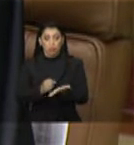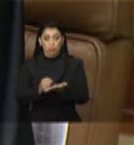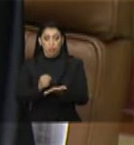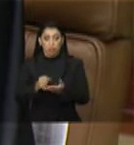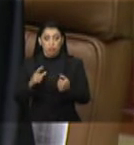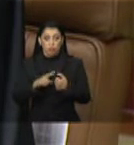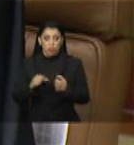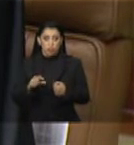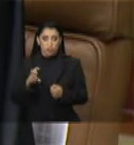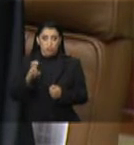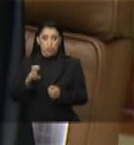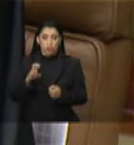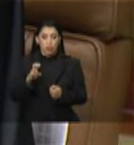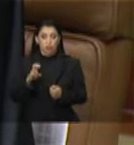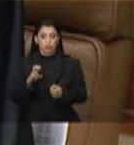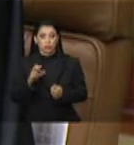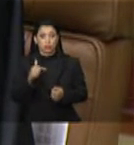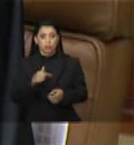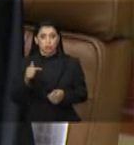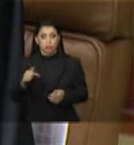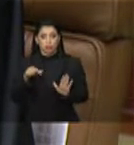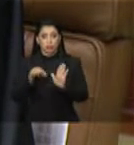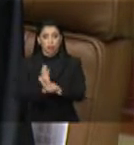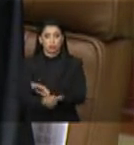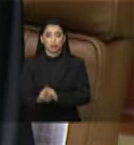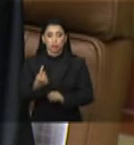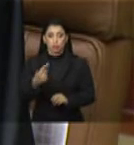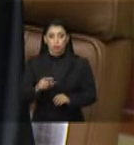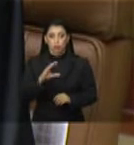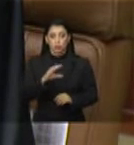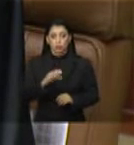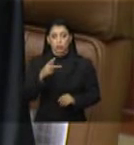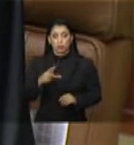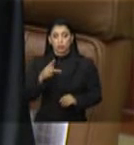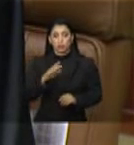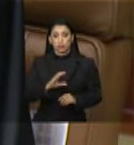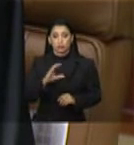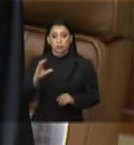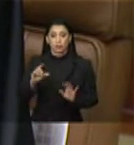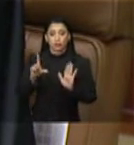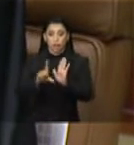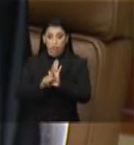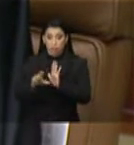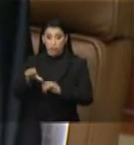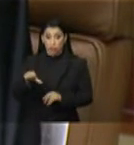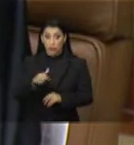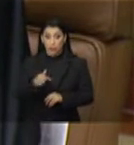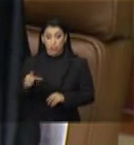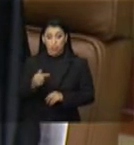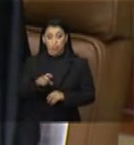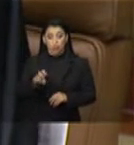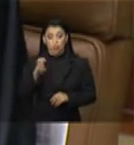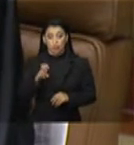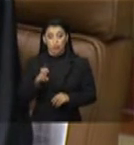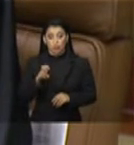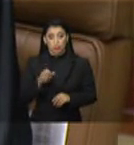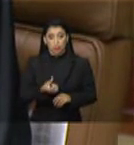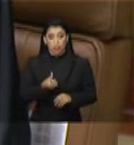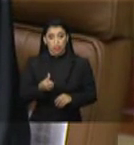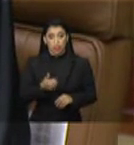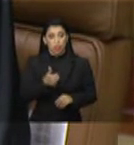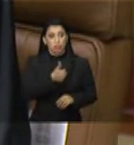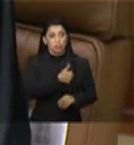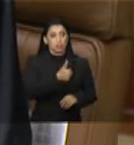557 parágrafo primeiro do Código Processo Civil alteração dada pela lei 9756 de 17